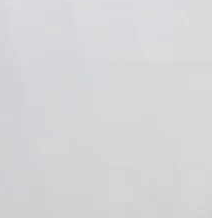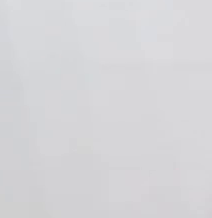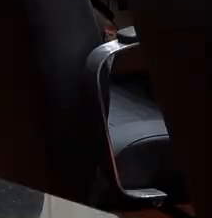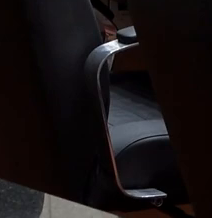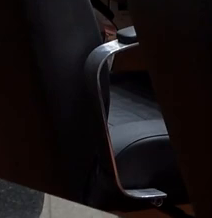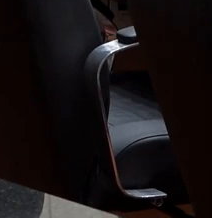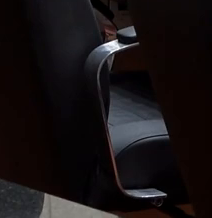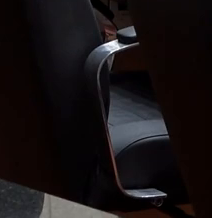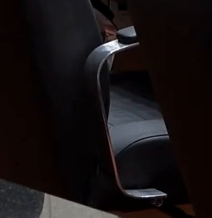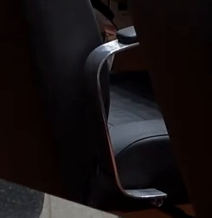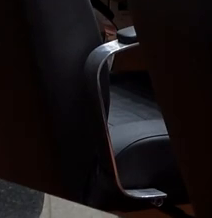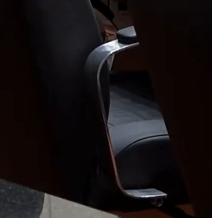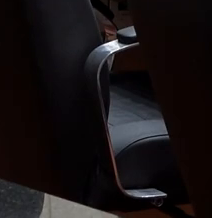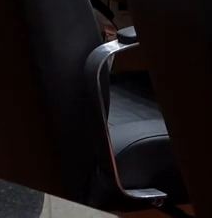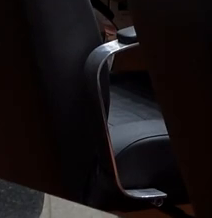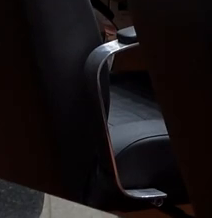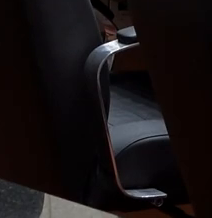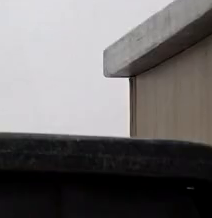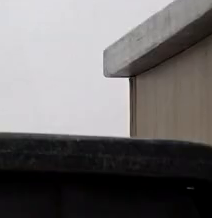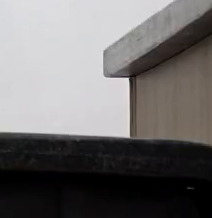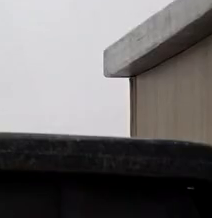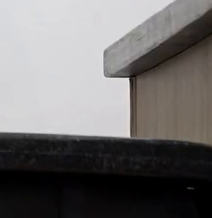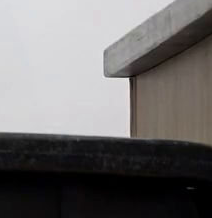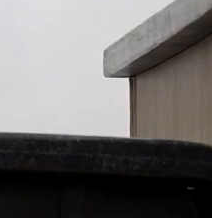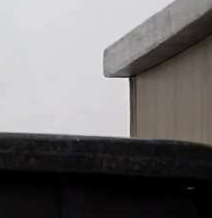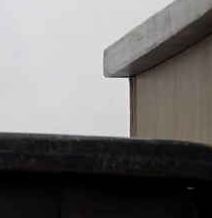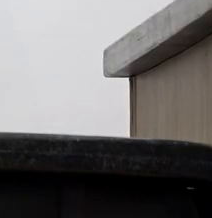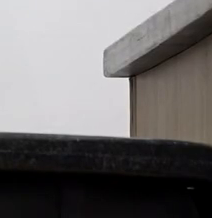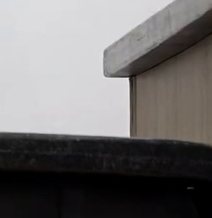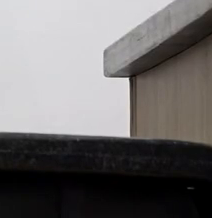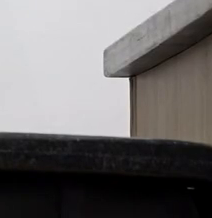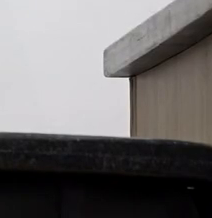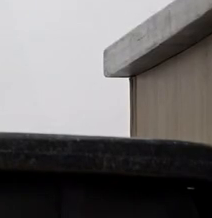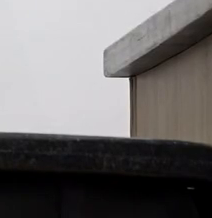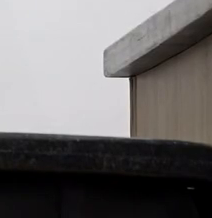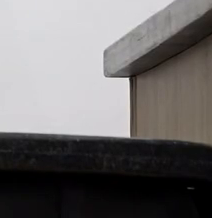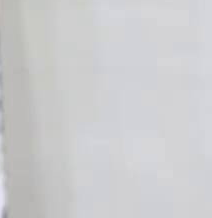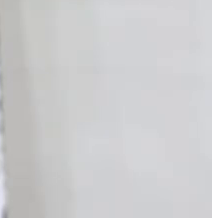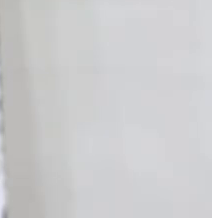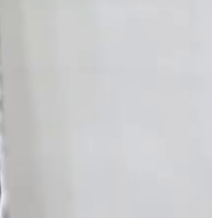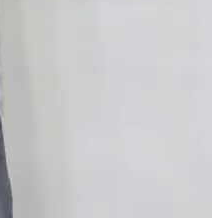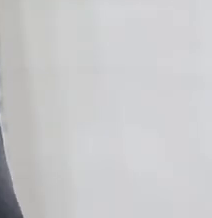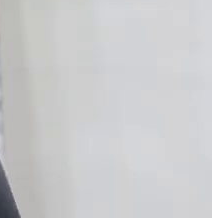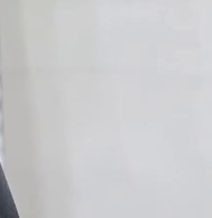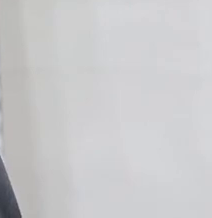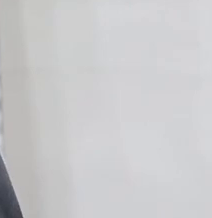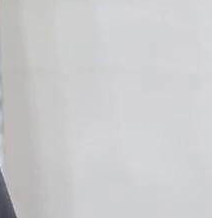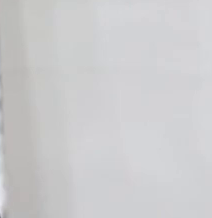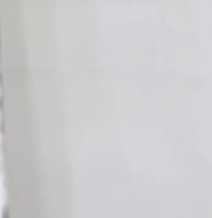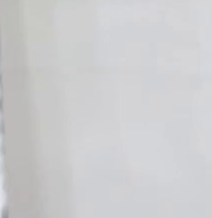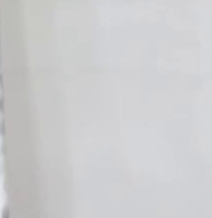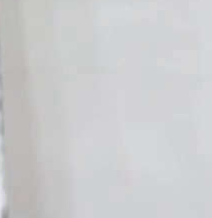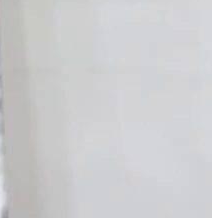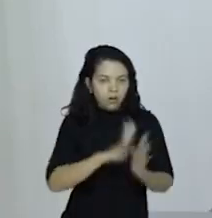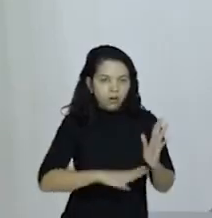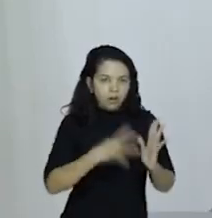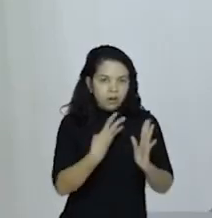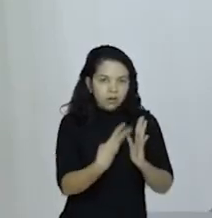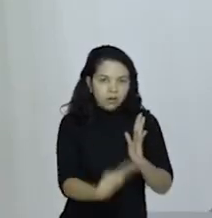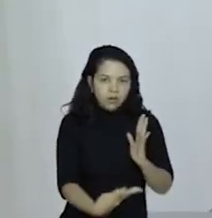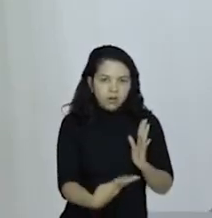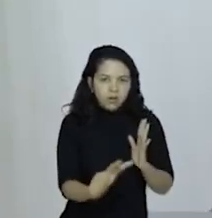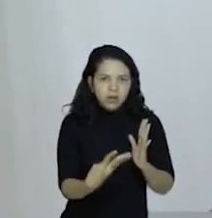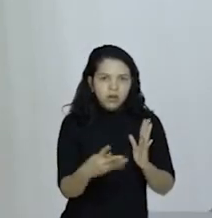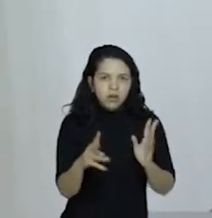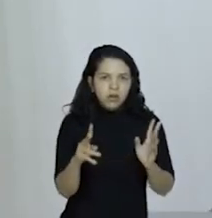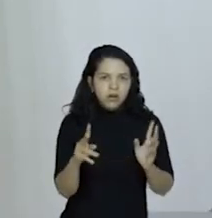o reajuste da tabela do SUS em 75% para 14 procedimentos cardiovasculares. Envolve